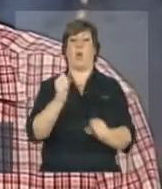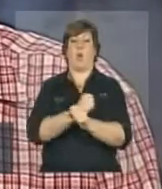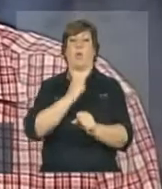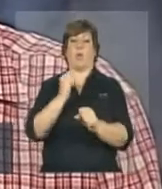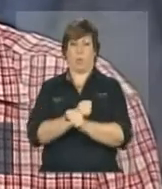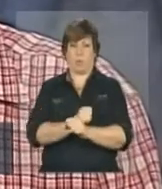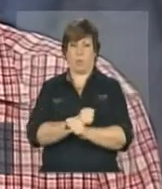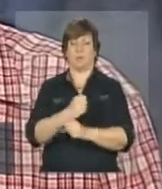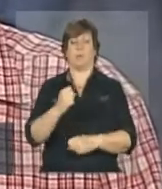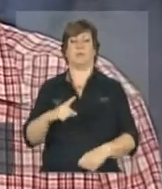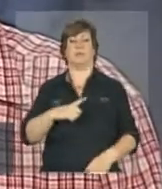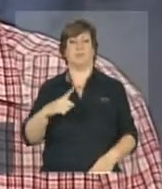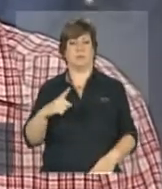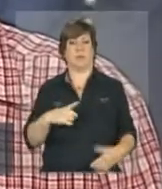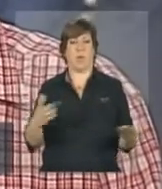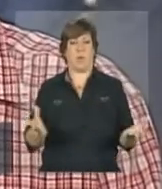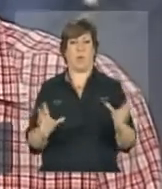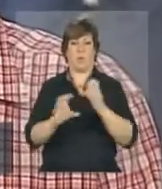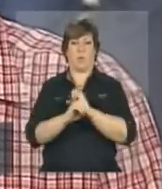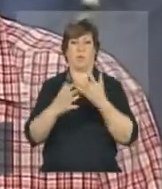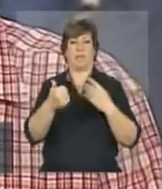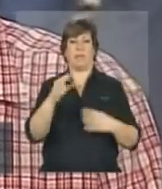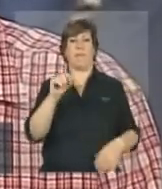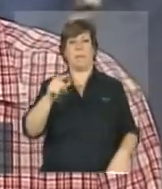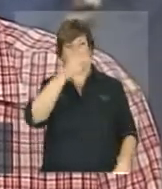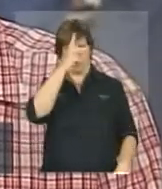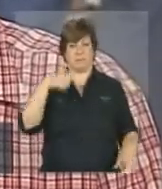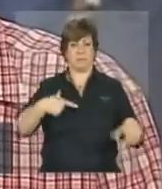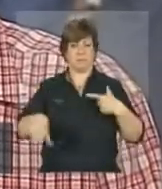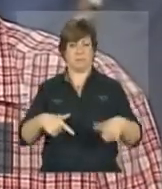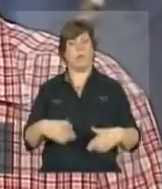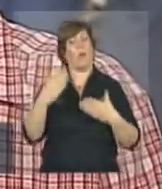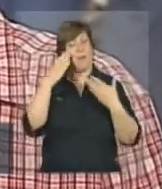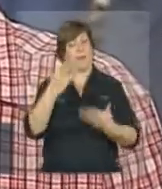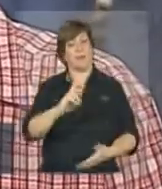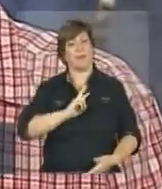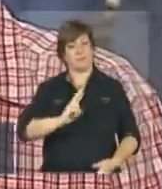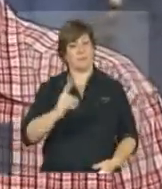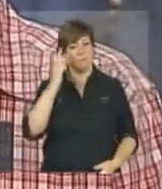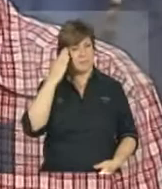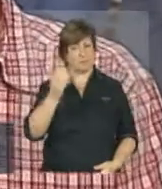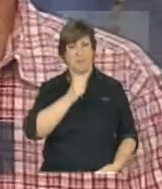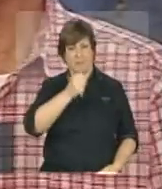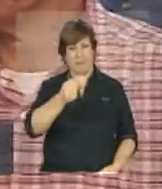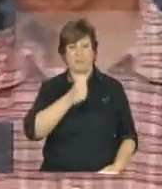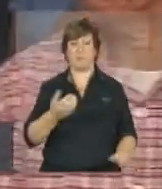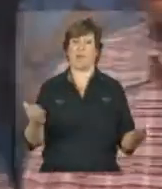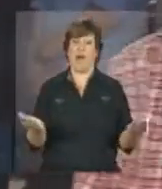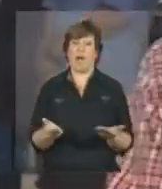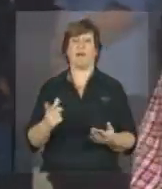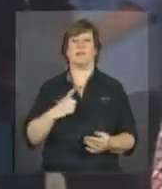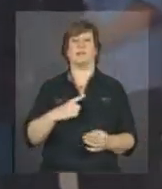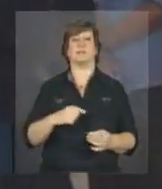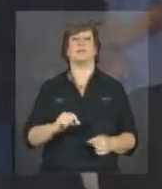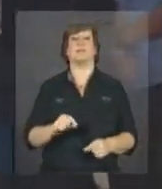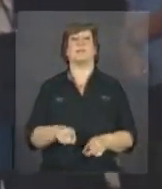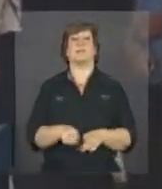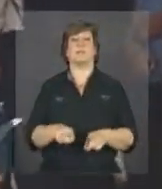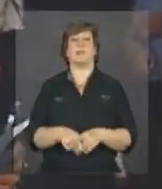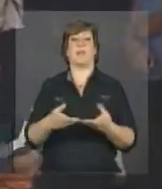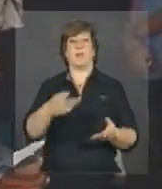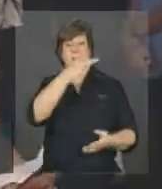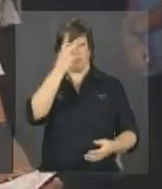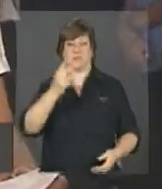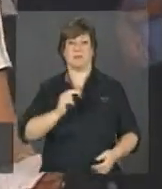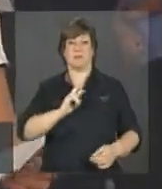de construção mobilizam hoje cerca de 10 mil pessoas. Obrigada pela sua entrevista, ministro. Bom, nós temos aqui também, que vai